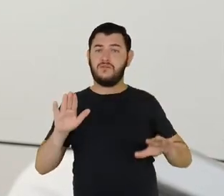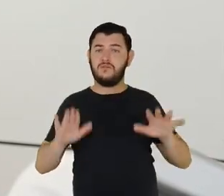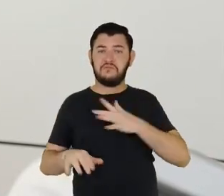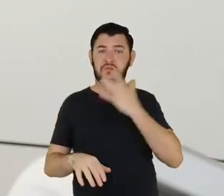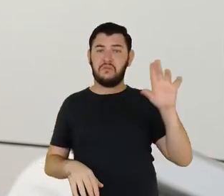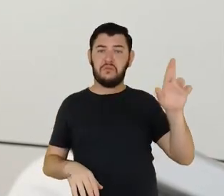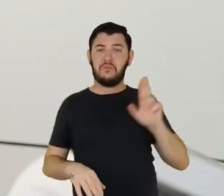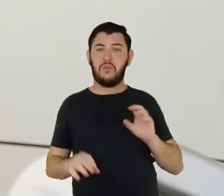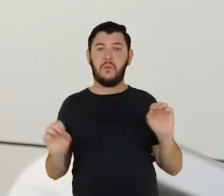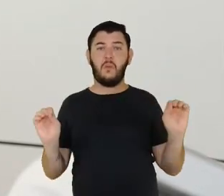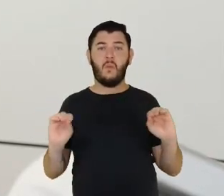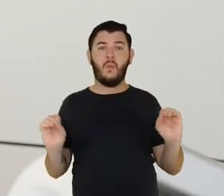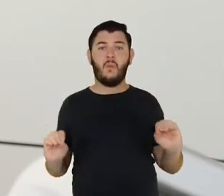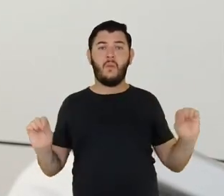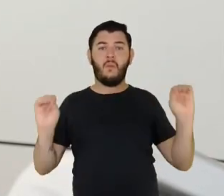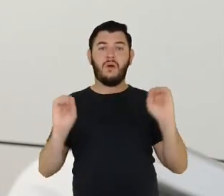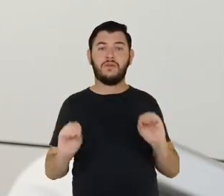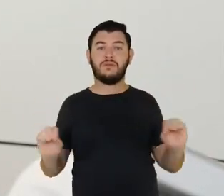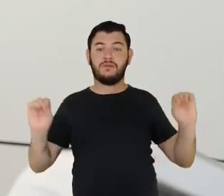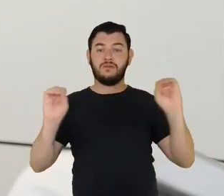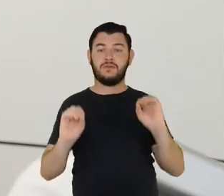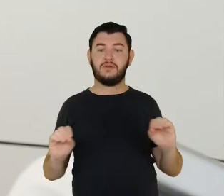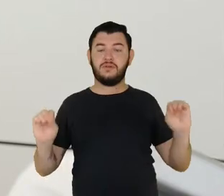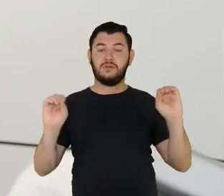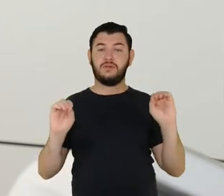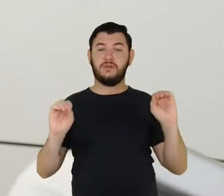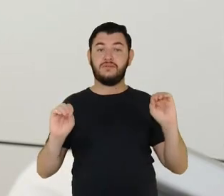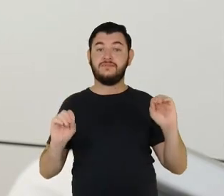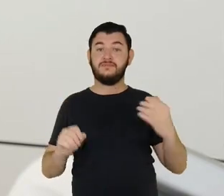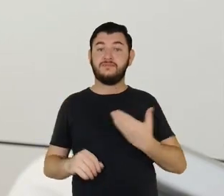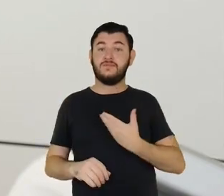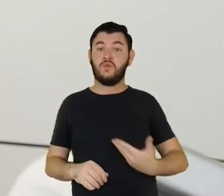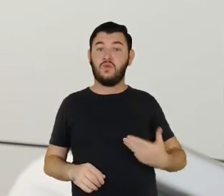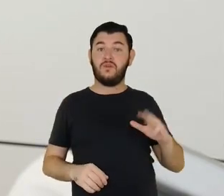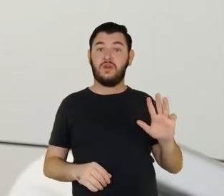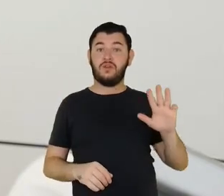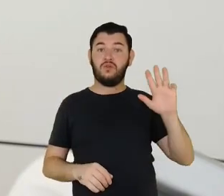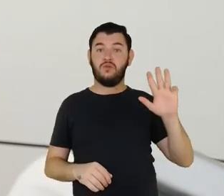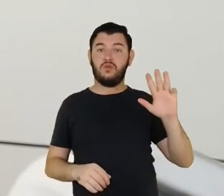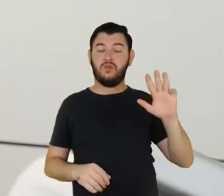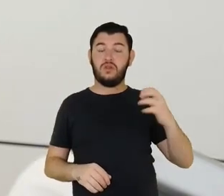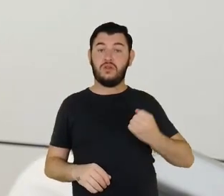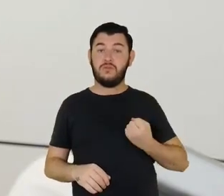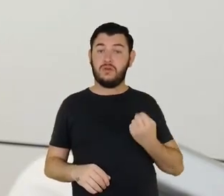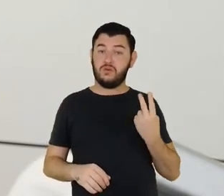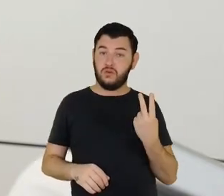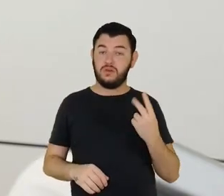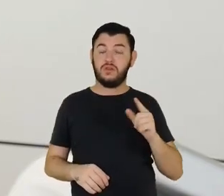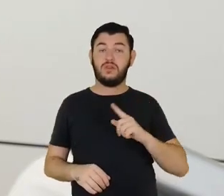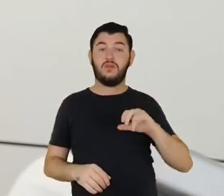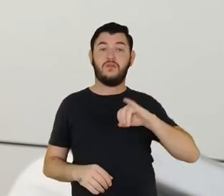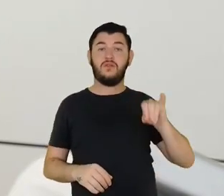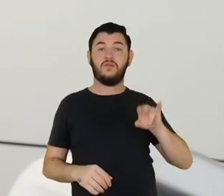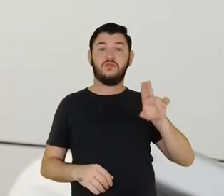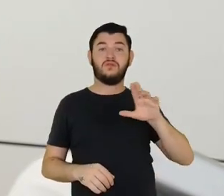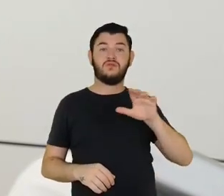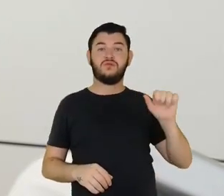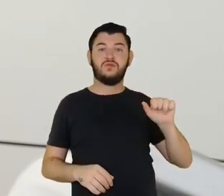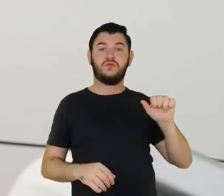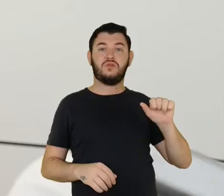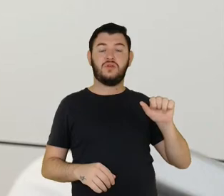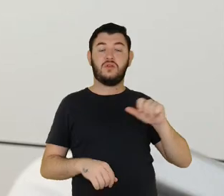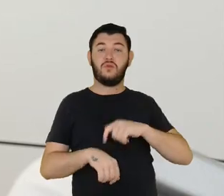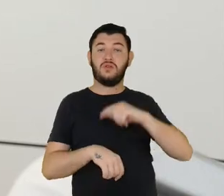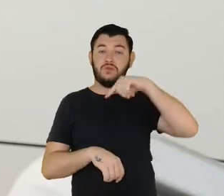segundo o governo Lula, o Juca Ferreira tentou, quando o Gil saiu e o Juca assumiu o Ministério da Cultura, o Juca tentou